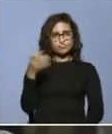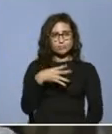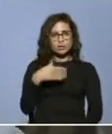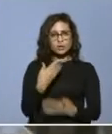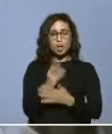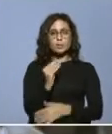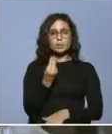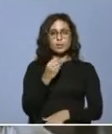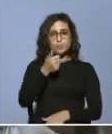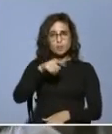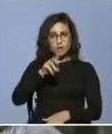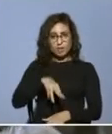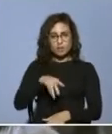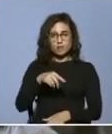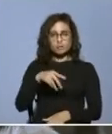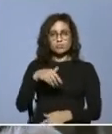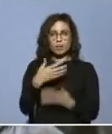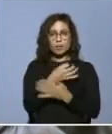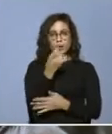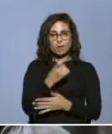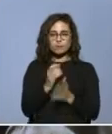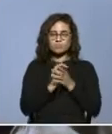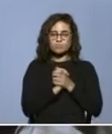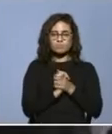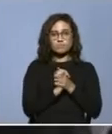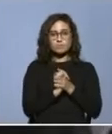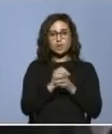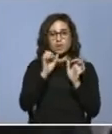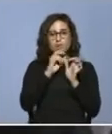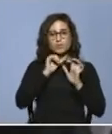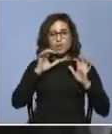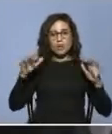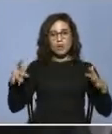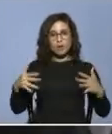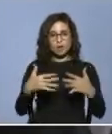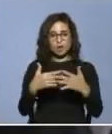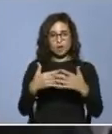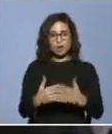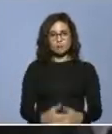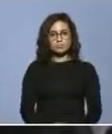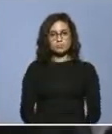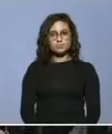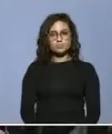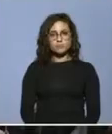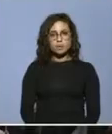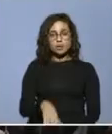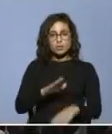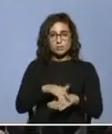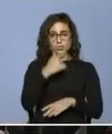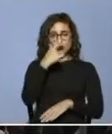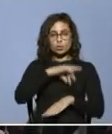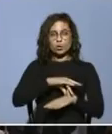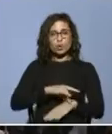leve a paz, oremos. Iluminai, Senhor, a terra inteira. Pelos doentes que perderam a